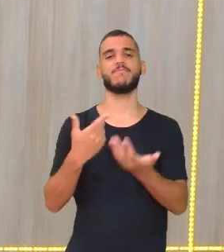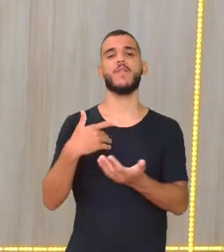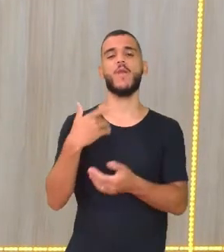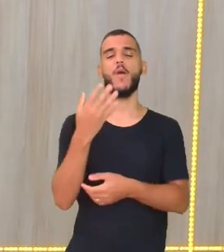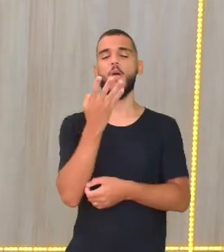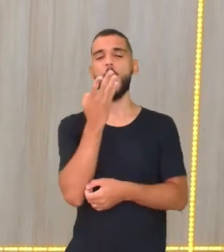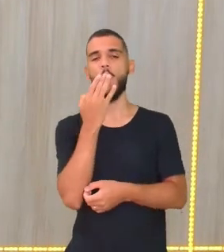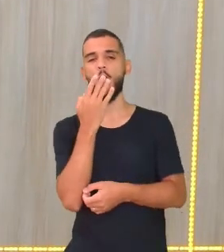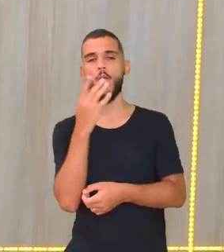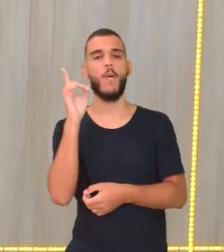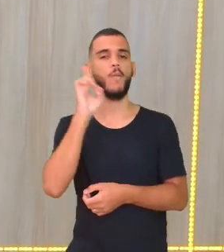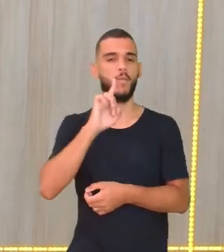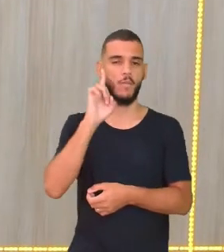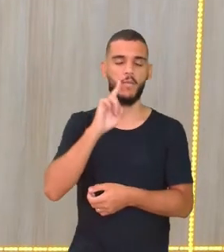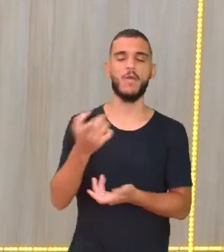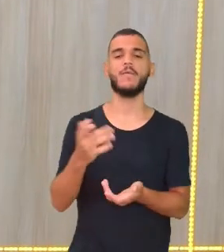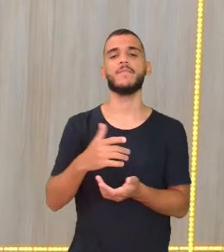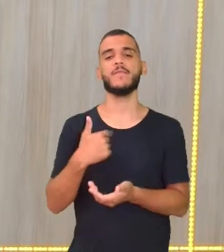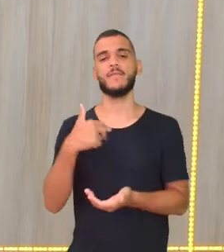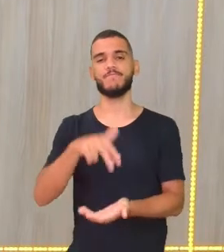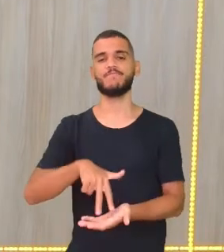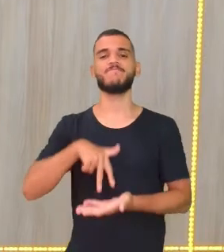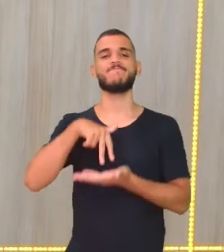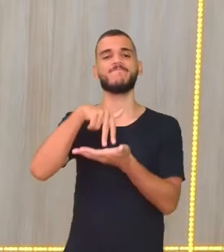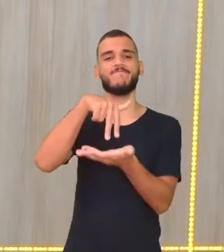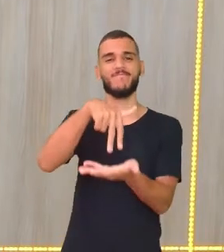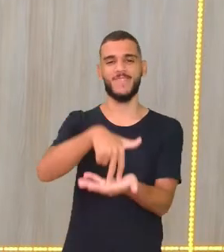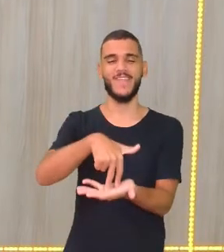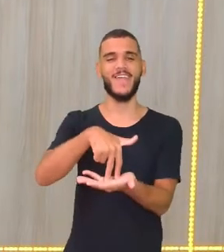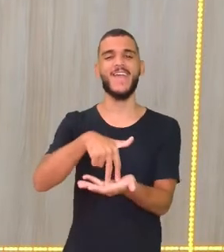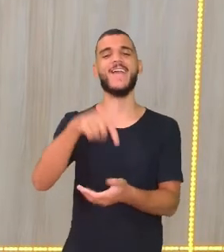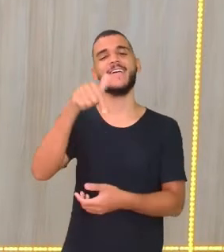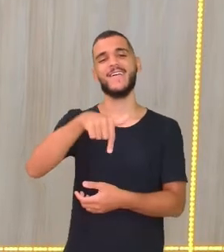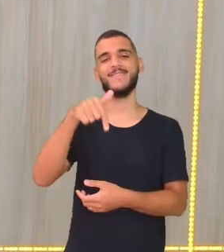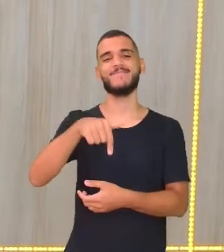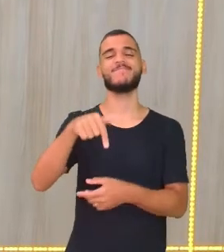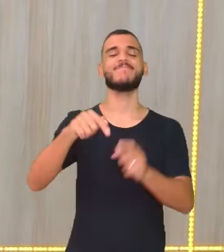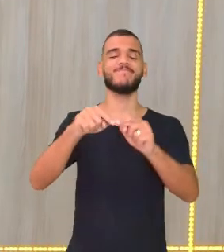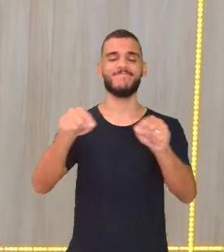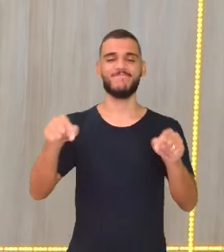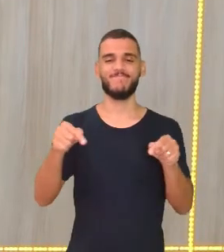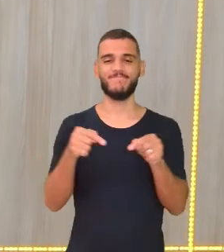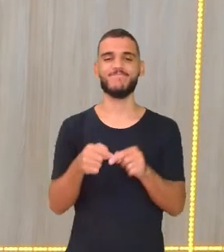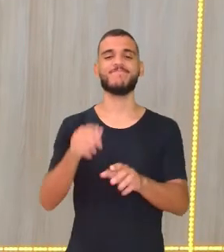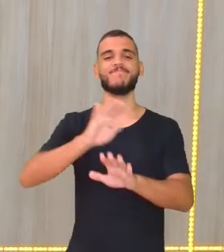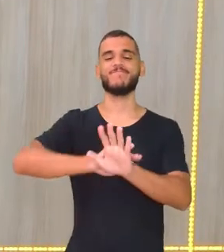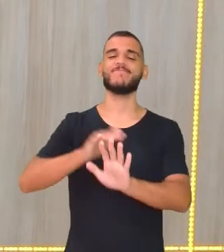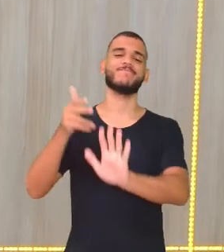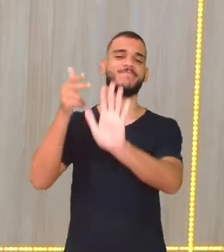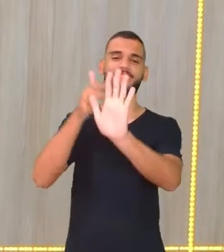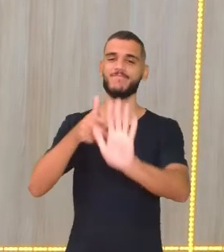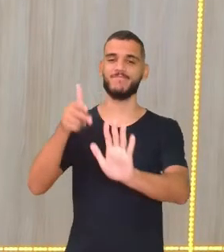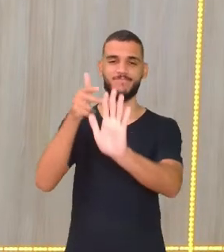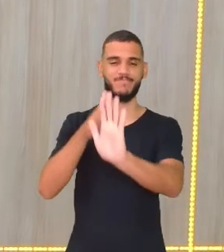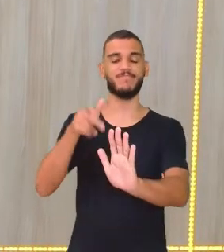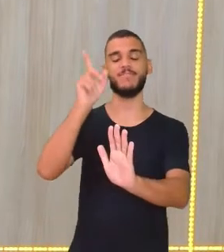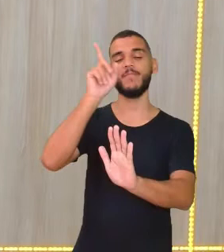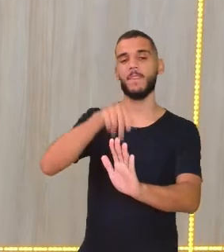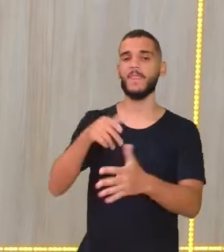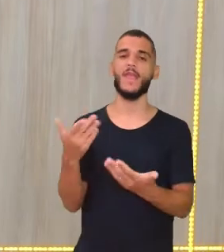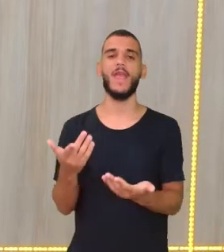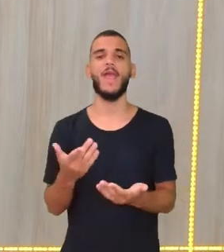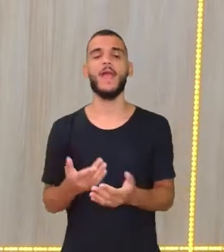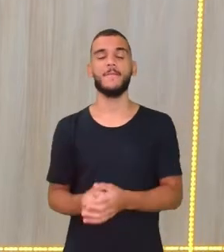parda, estou em pé nos estúdios Educa Recife. Como nossa aula ela é